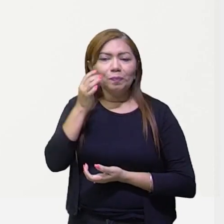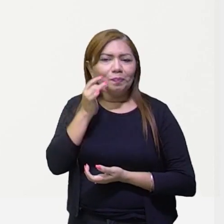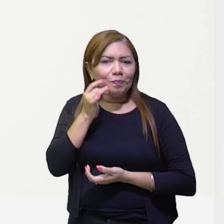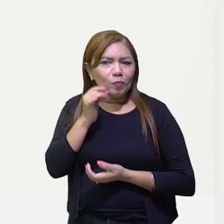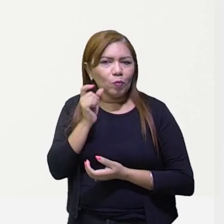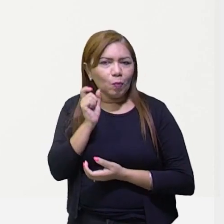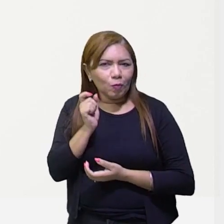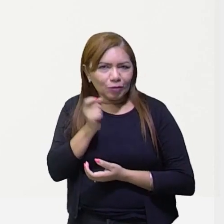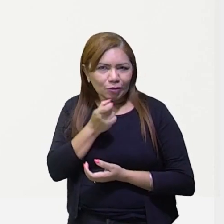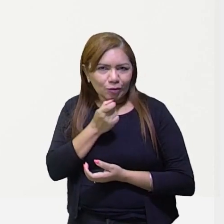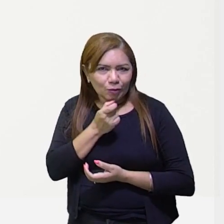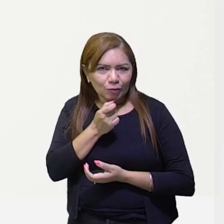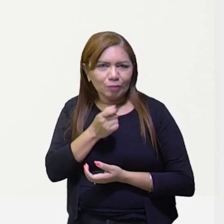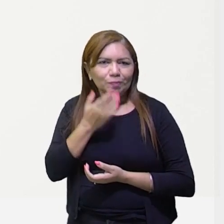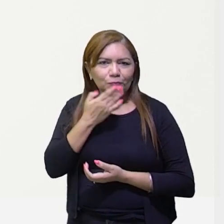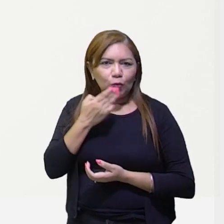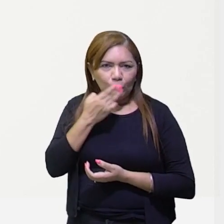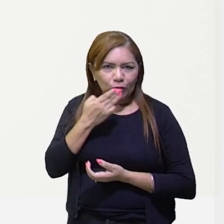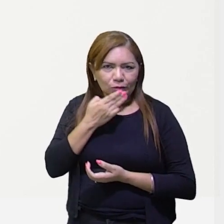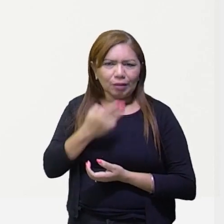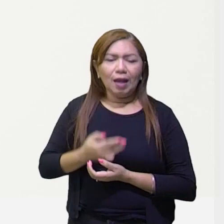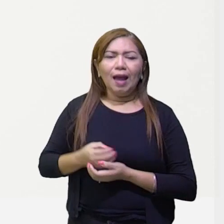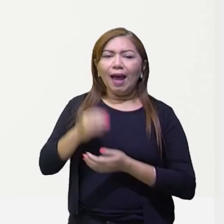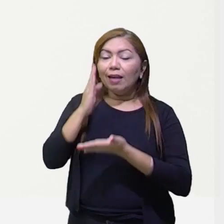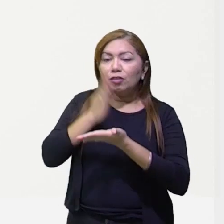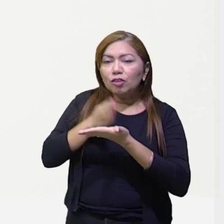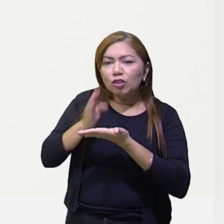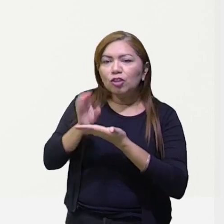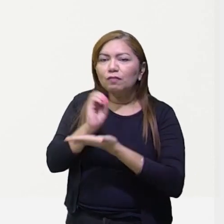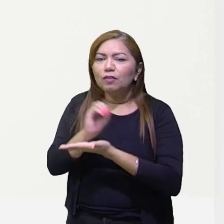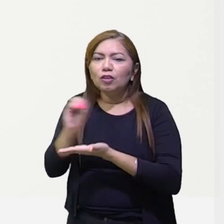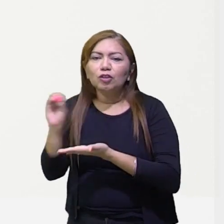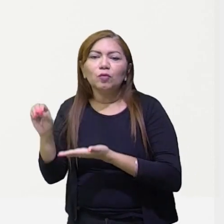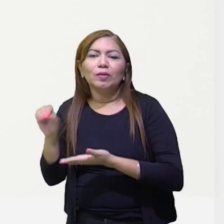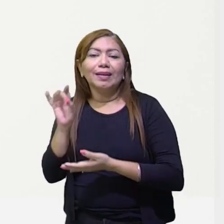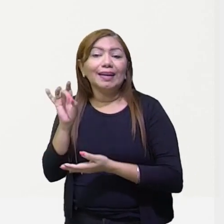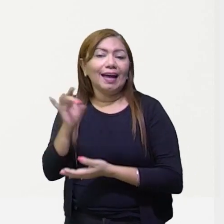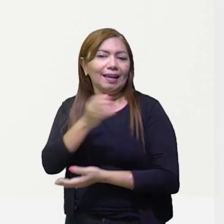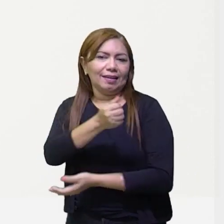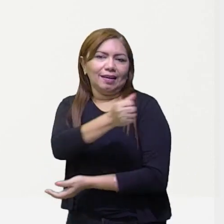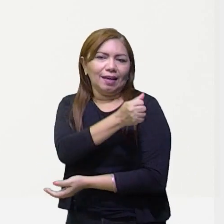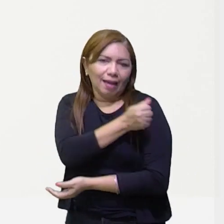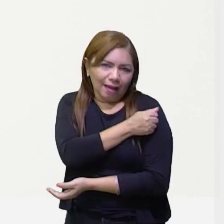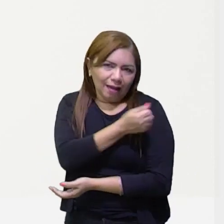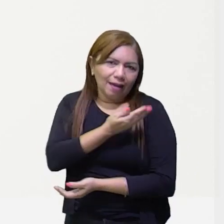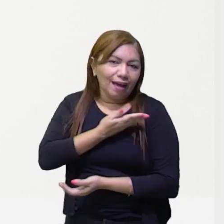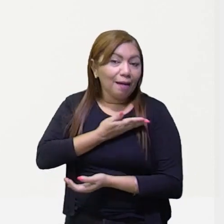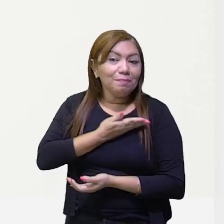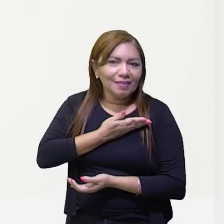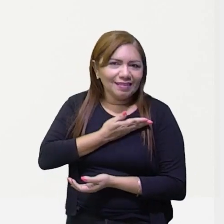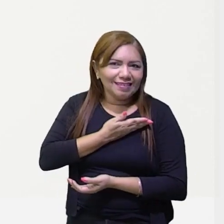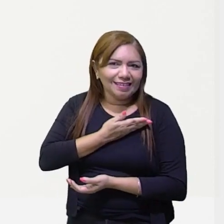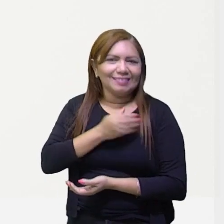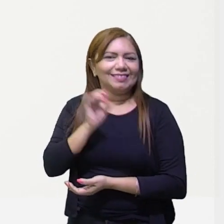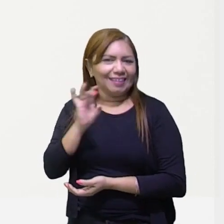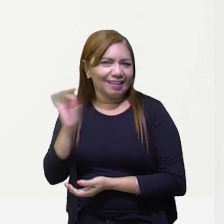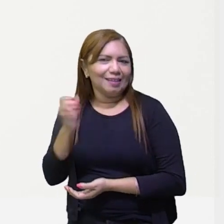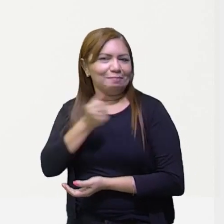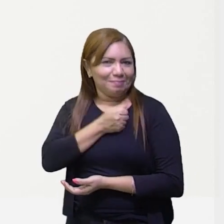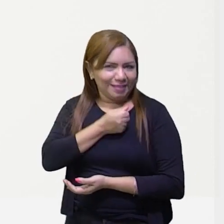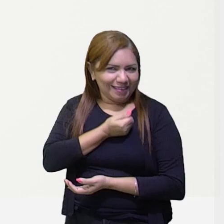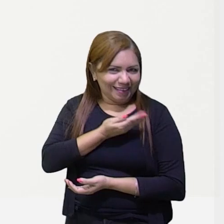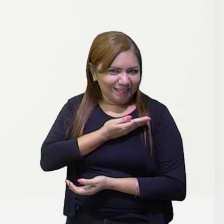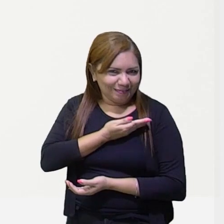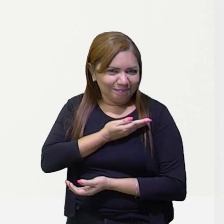3 amigas. Quantos brigadeiros recebeu cada amiga? 23, B, 24,